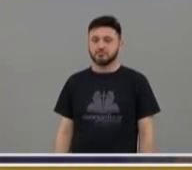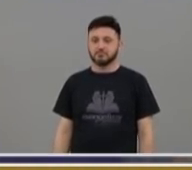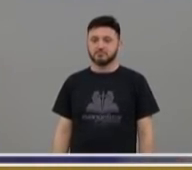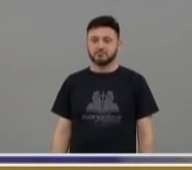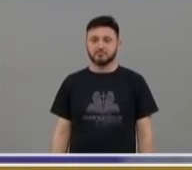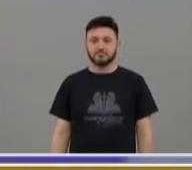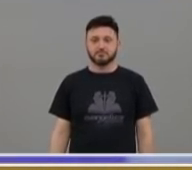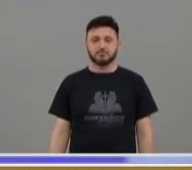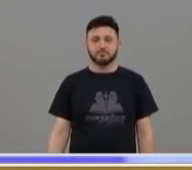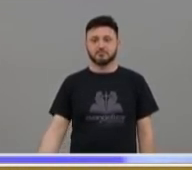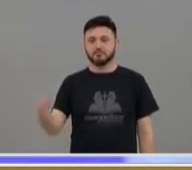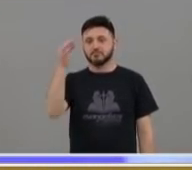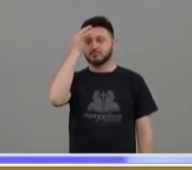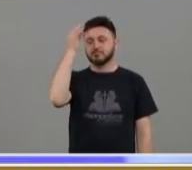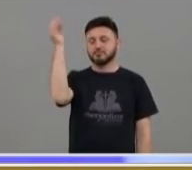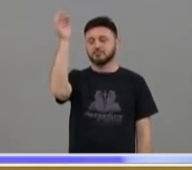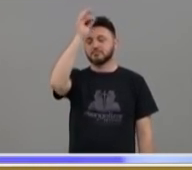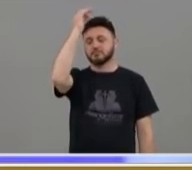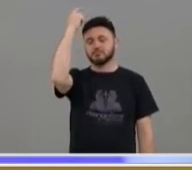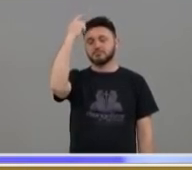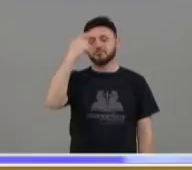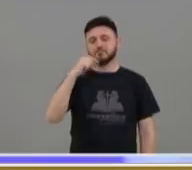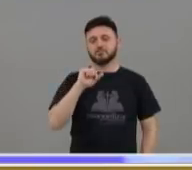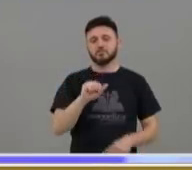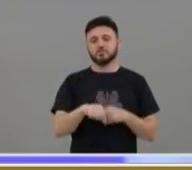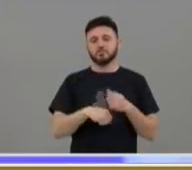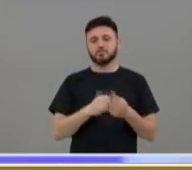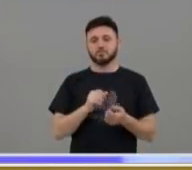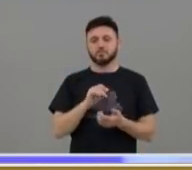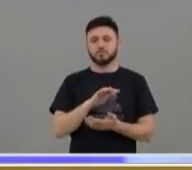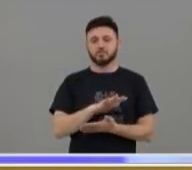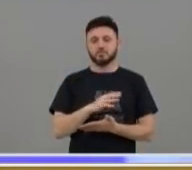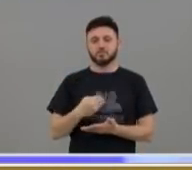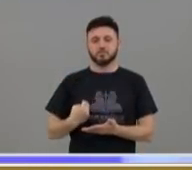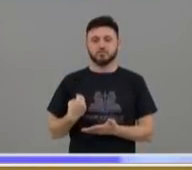O Espírito Santo é aquele que transforma.